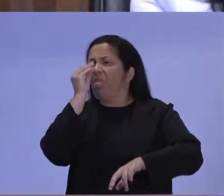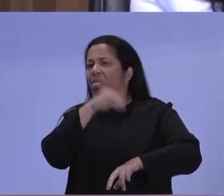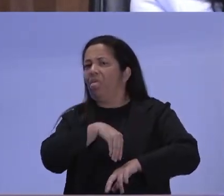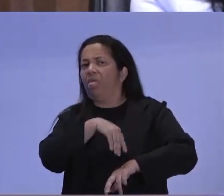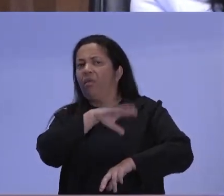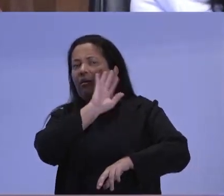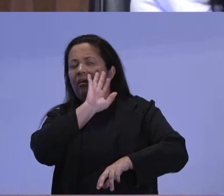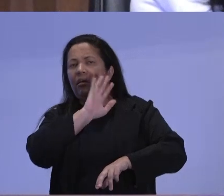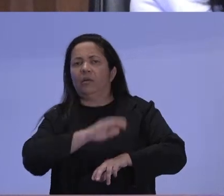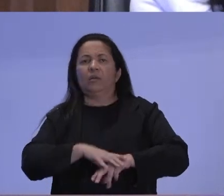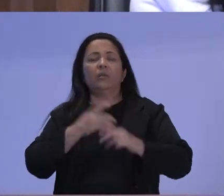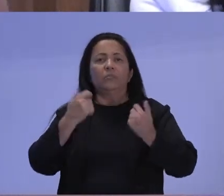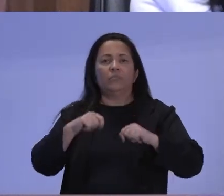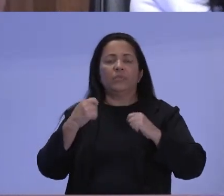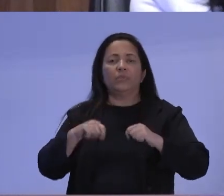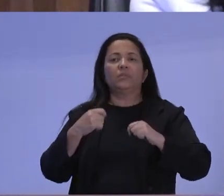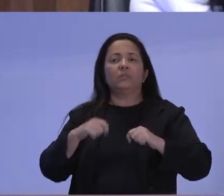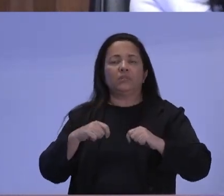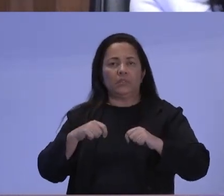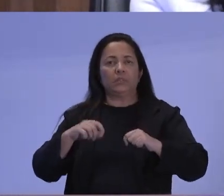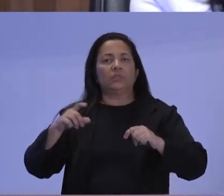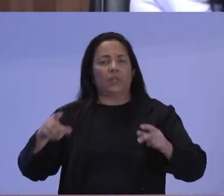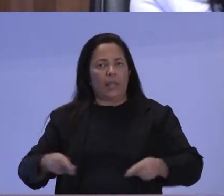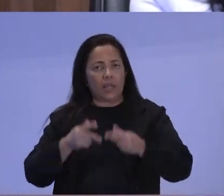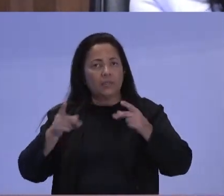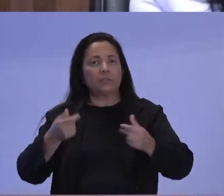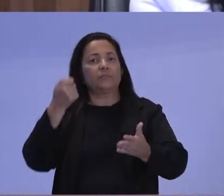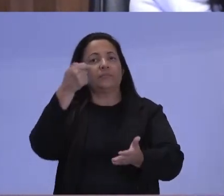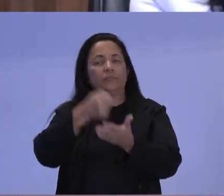divulgação institucional de coisas que importam e que ajudam